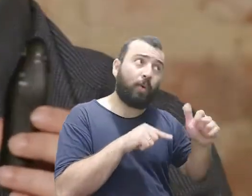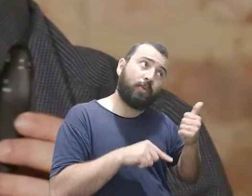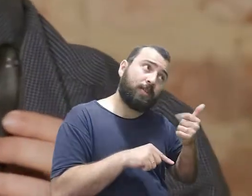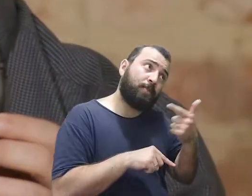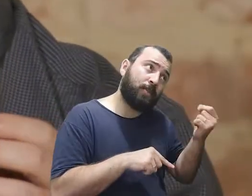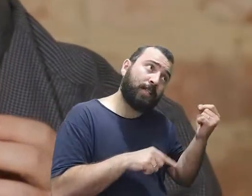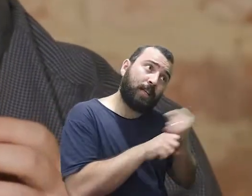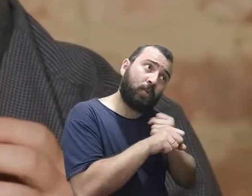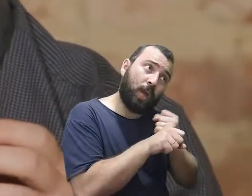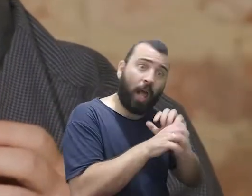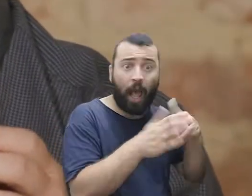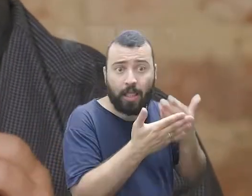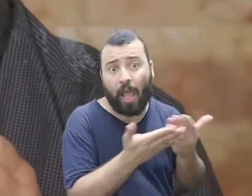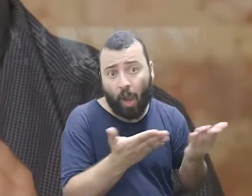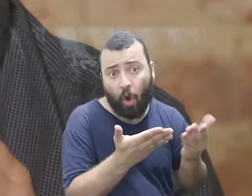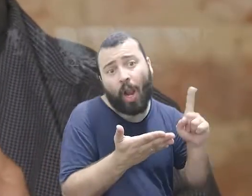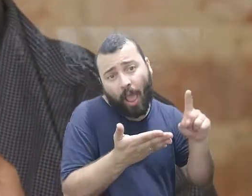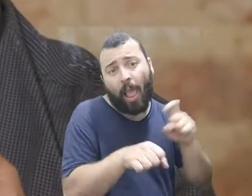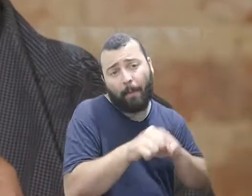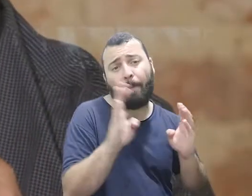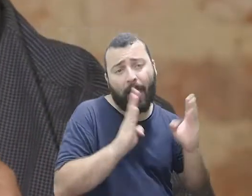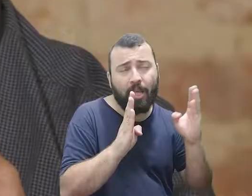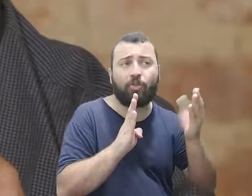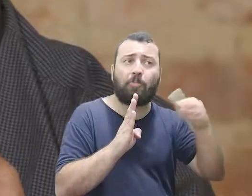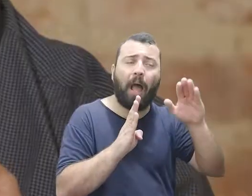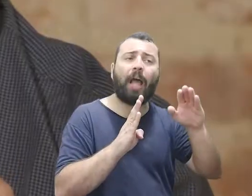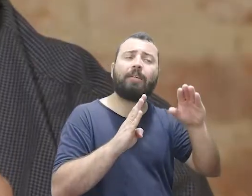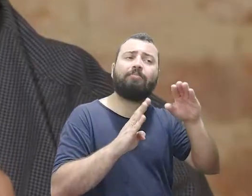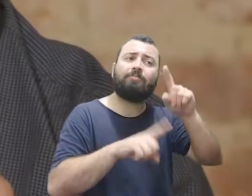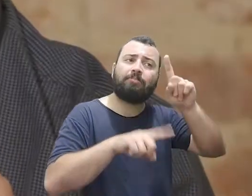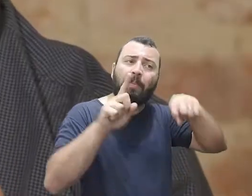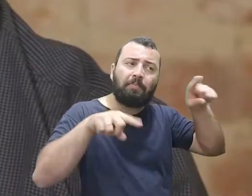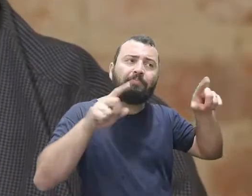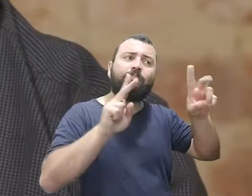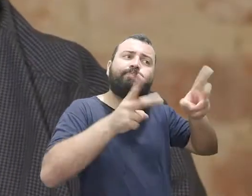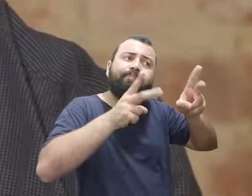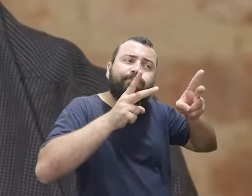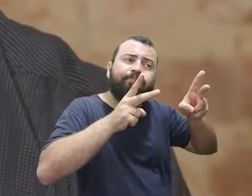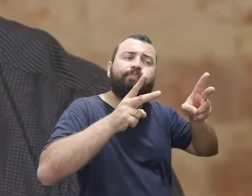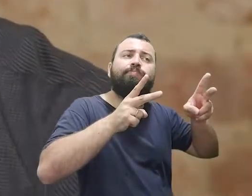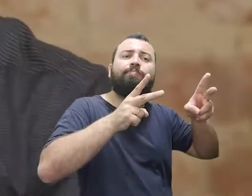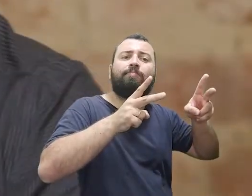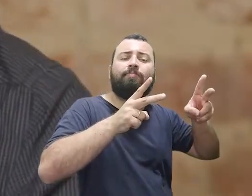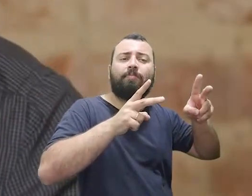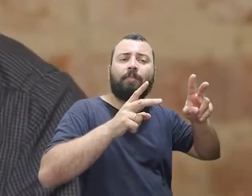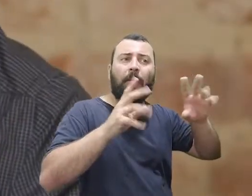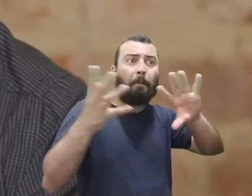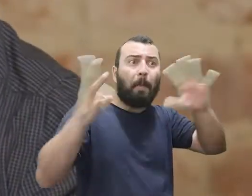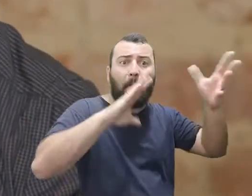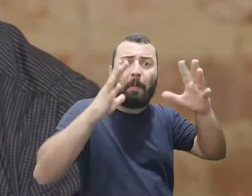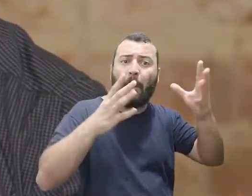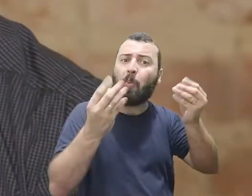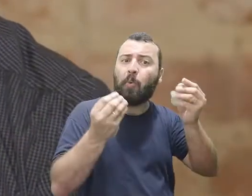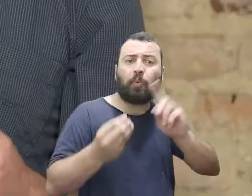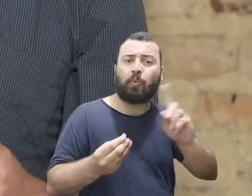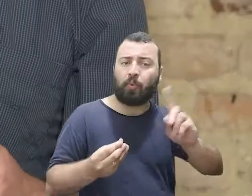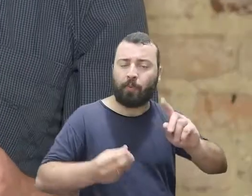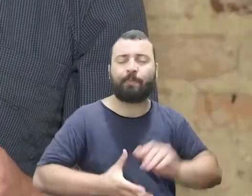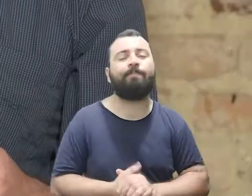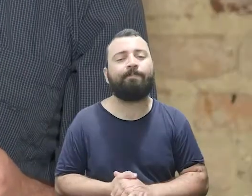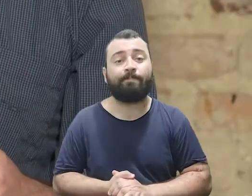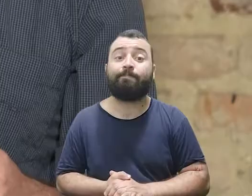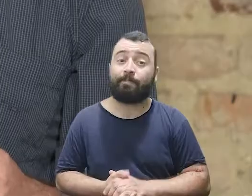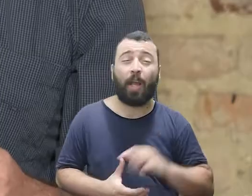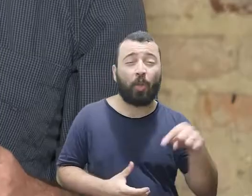de 11.700 anos para cá define um período mais estável, mais quente e de menor variabilidade climática. Como